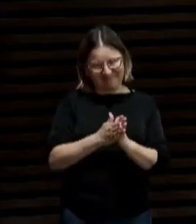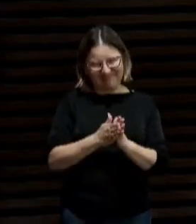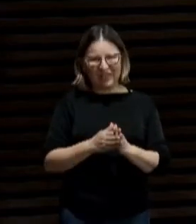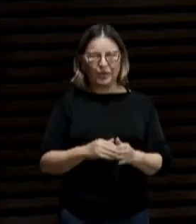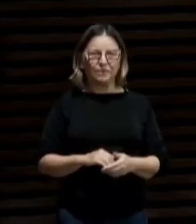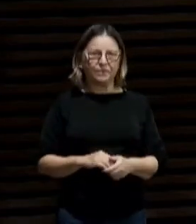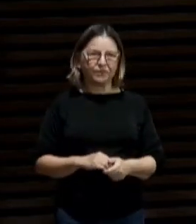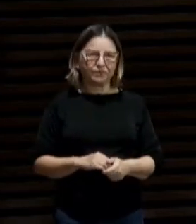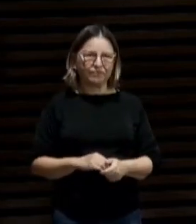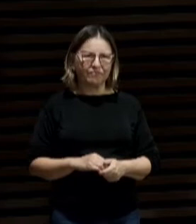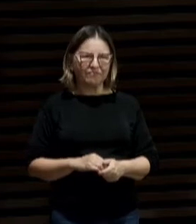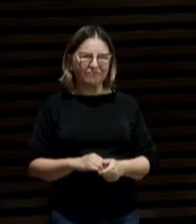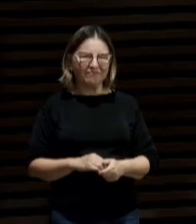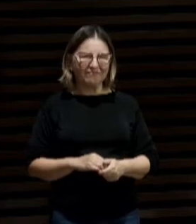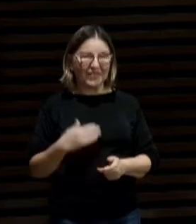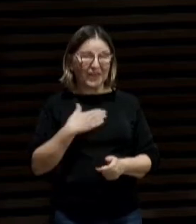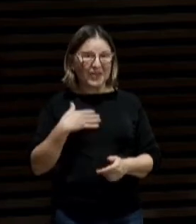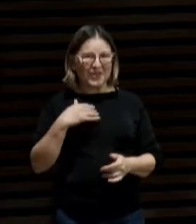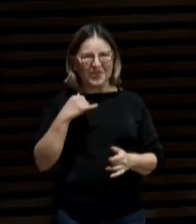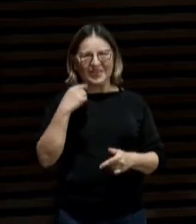Eu costumo dizer, meus amados, que